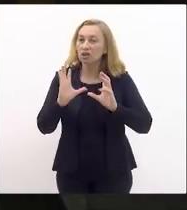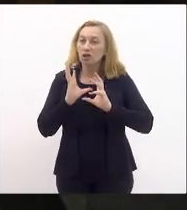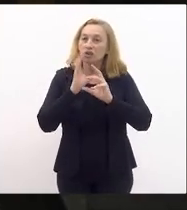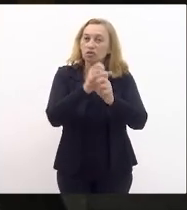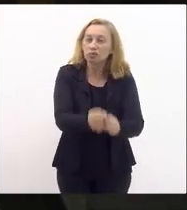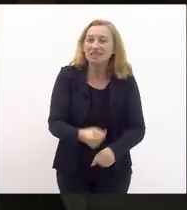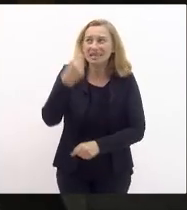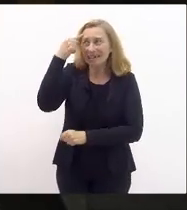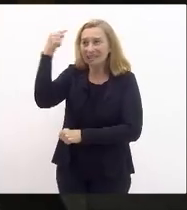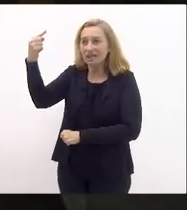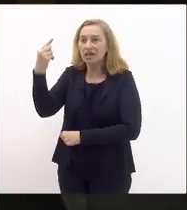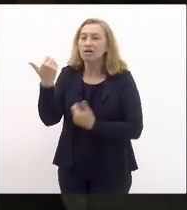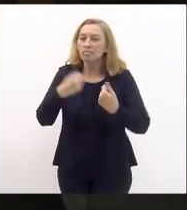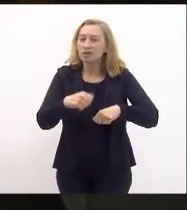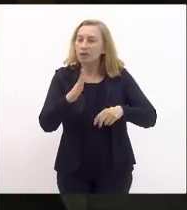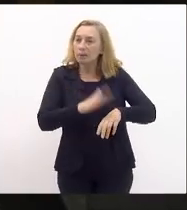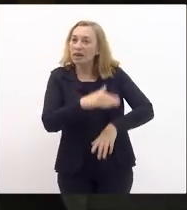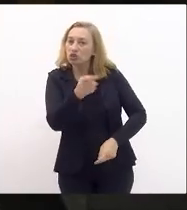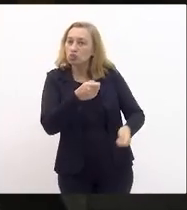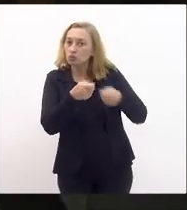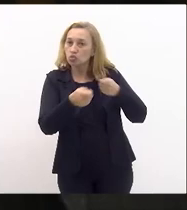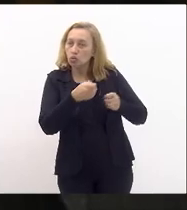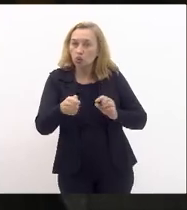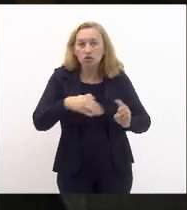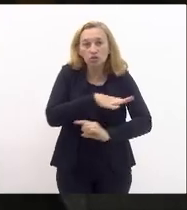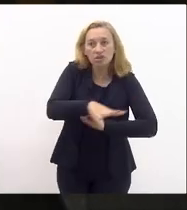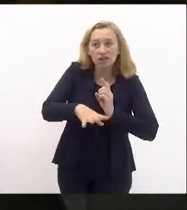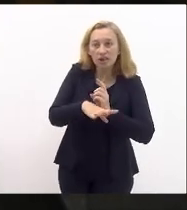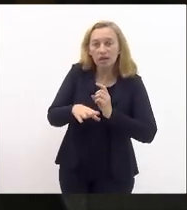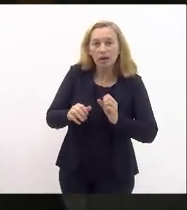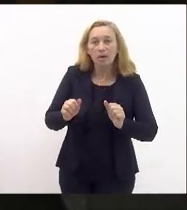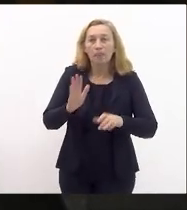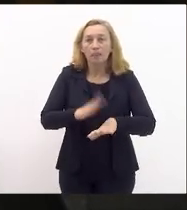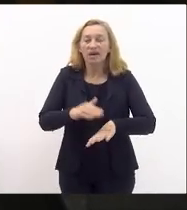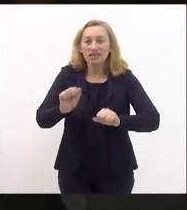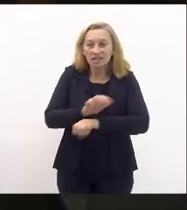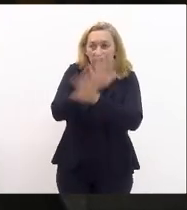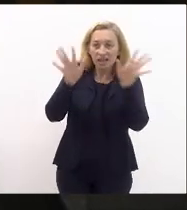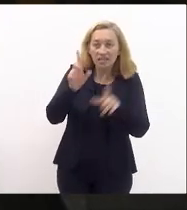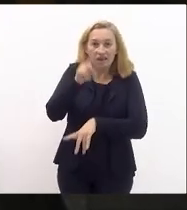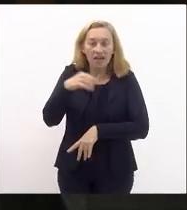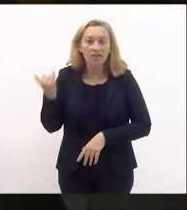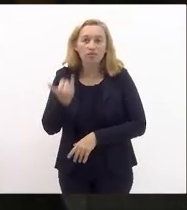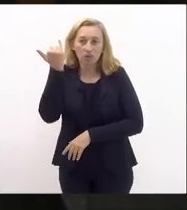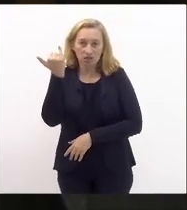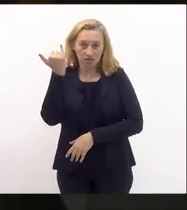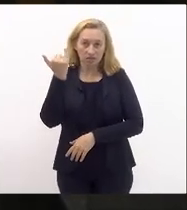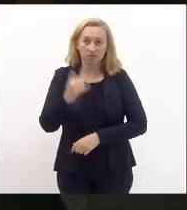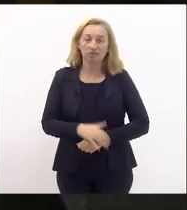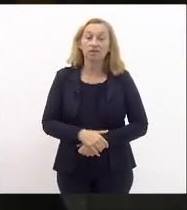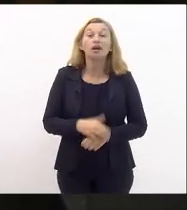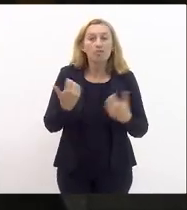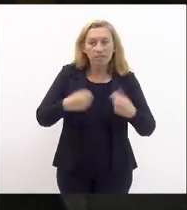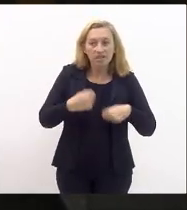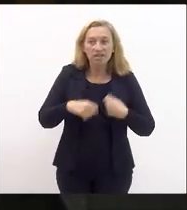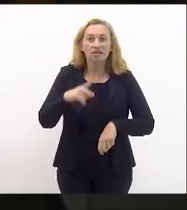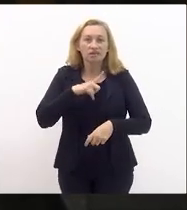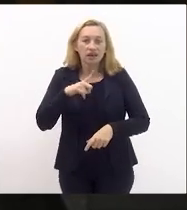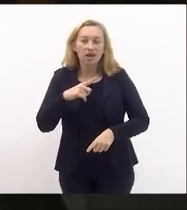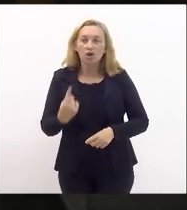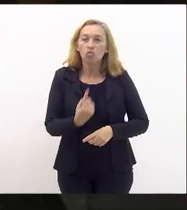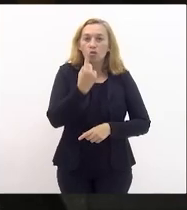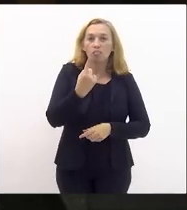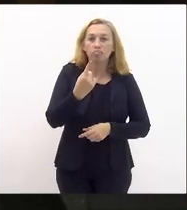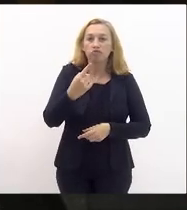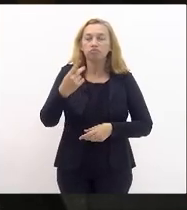ideia de que tem que ter mais controle social, tem que ter mais transparência, isso é muito importante. Tem que ter uma política